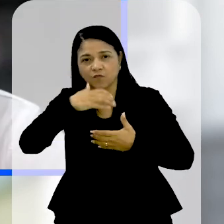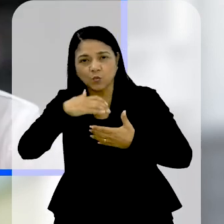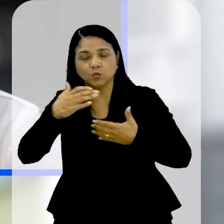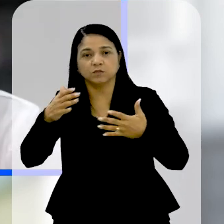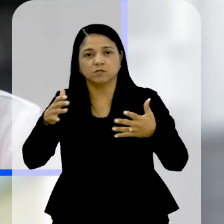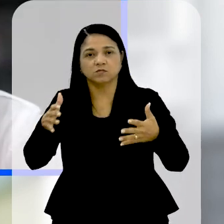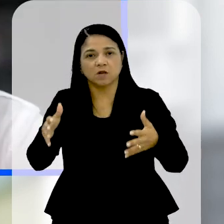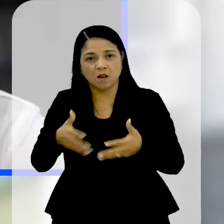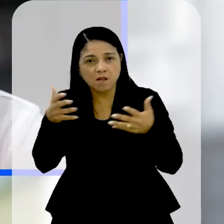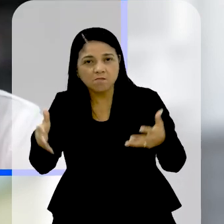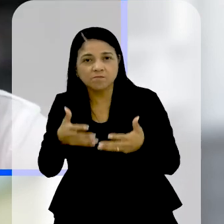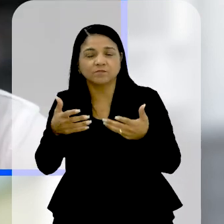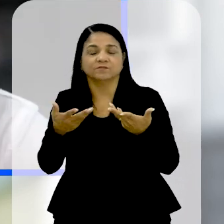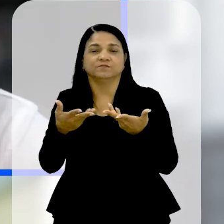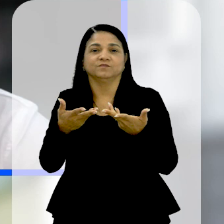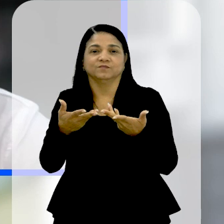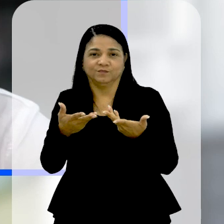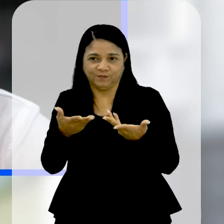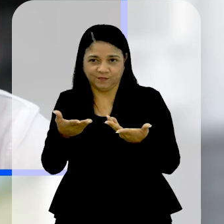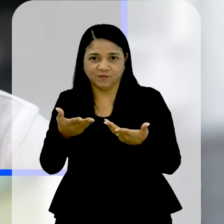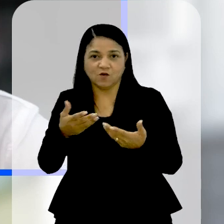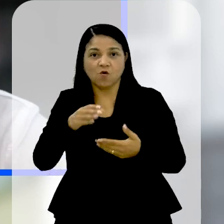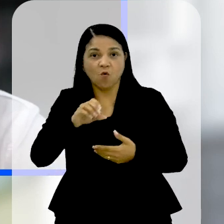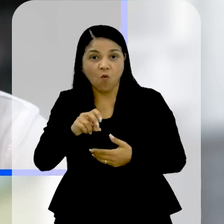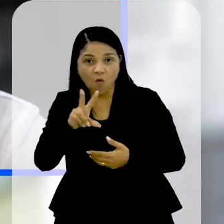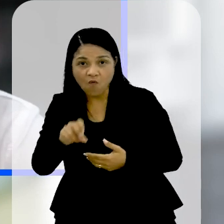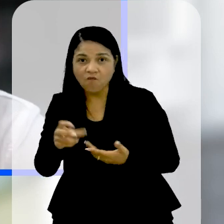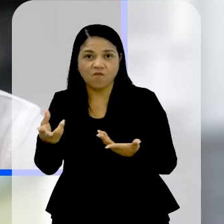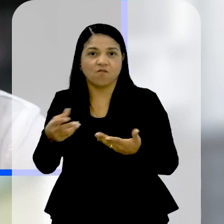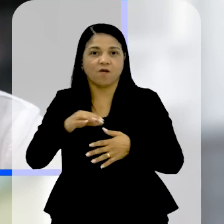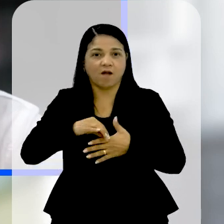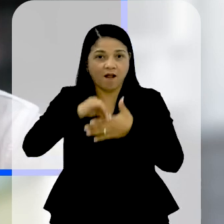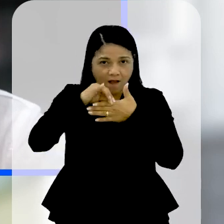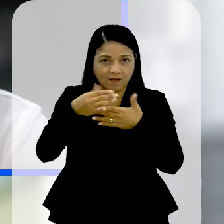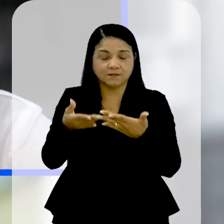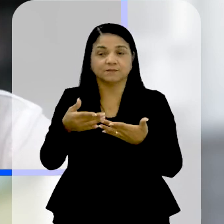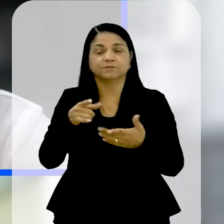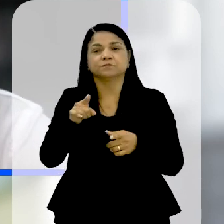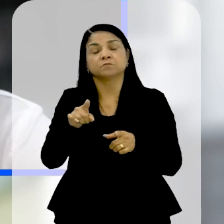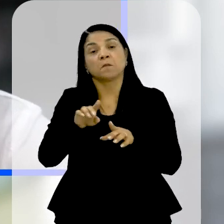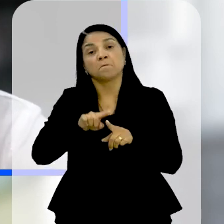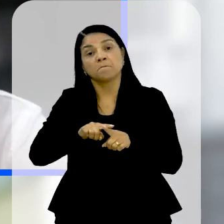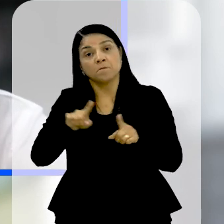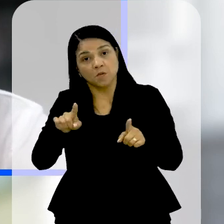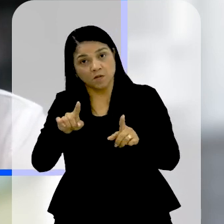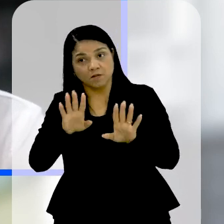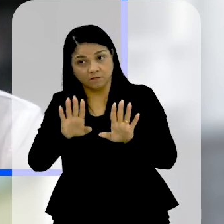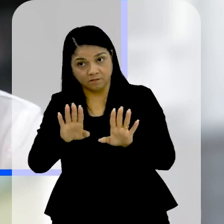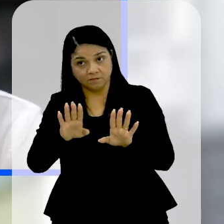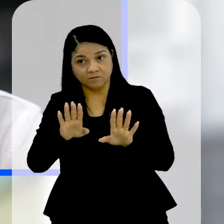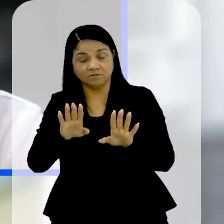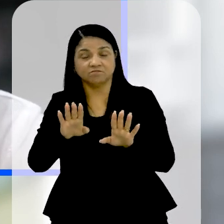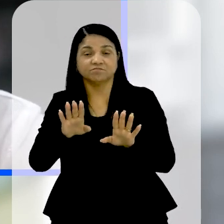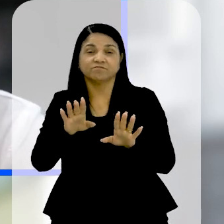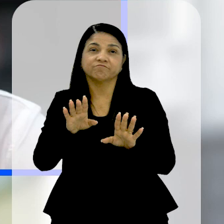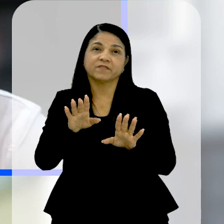de escolhas alimentares, tá? Porém, quando